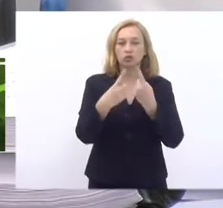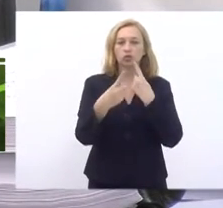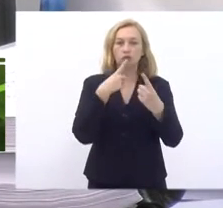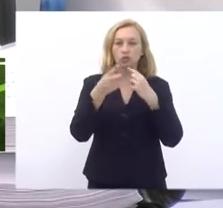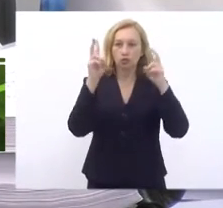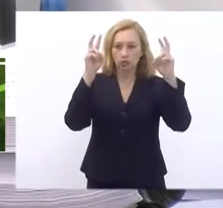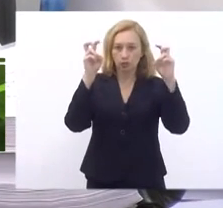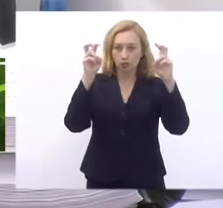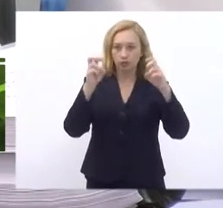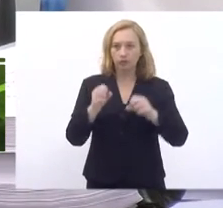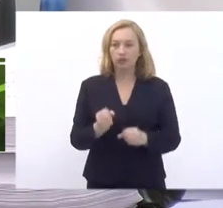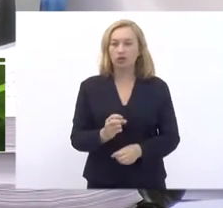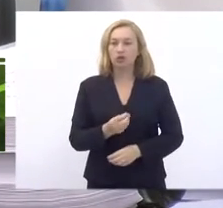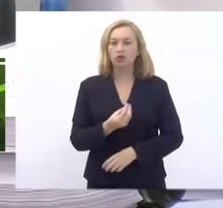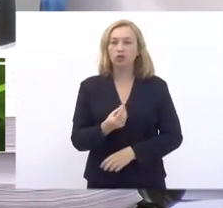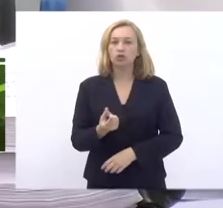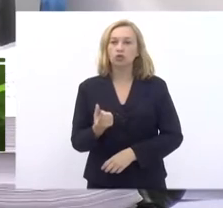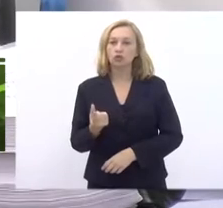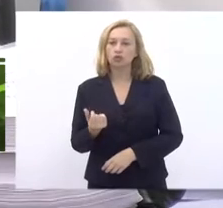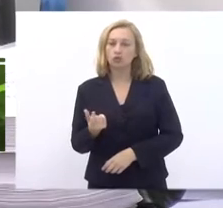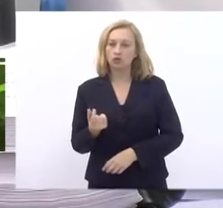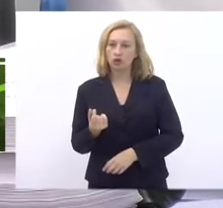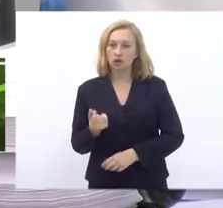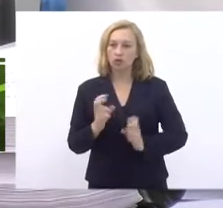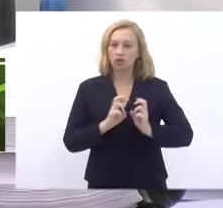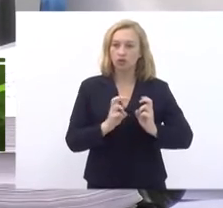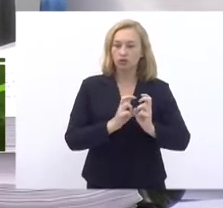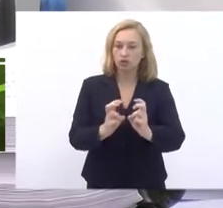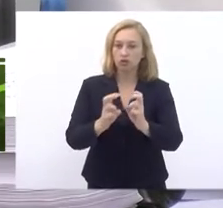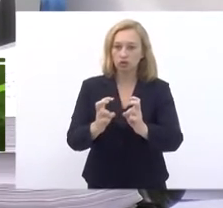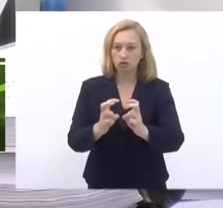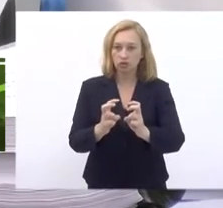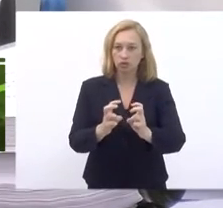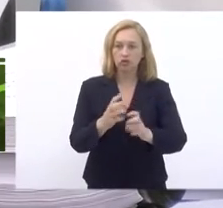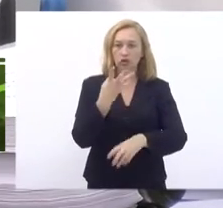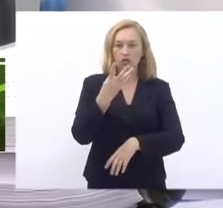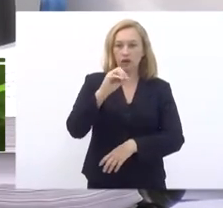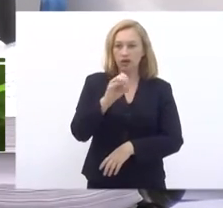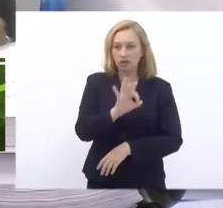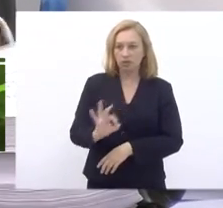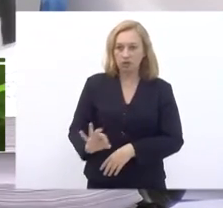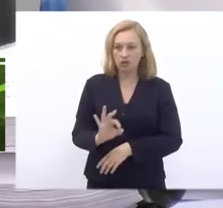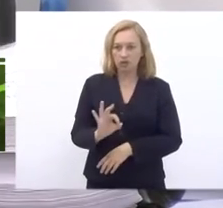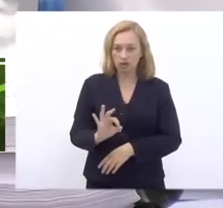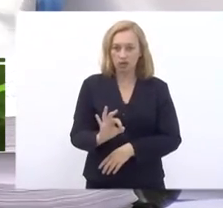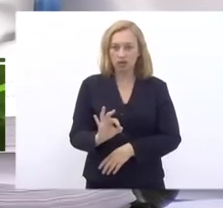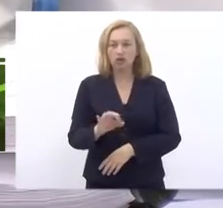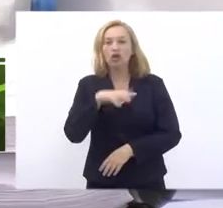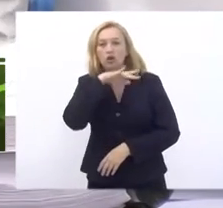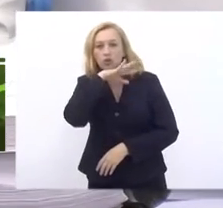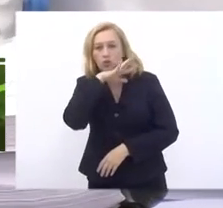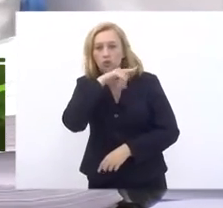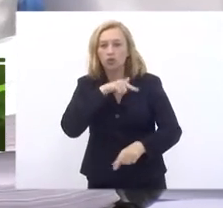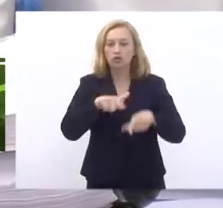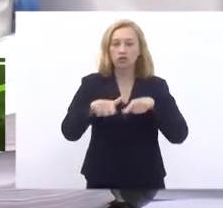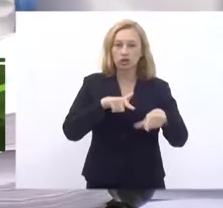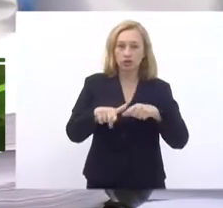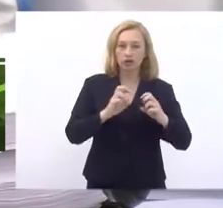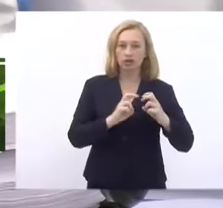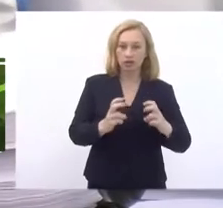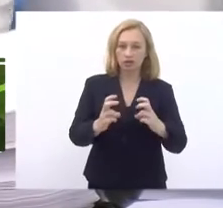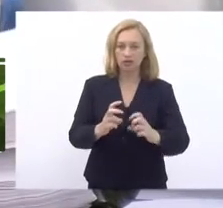questão do aumento tarifário do transporte ferroviário em 40% e as condições da má prestação de serviço pela concessionária.